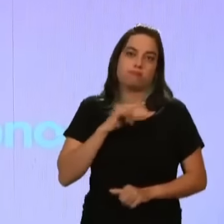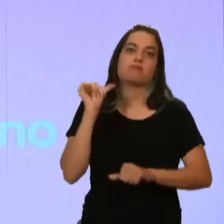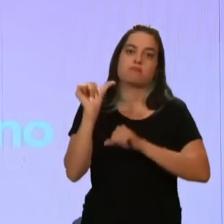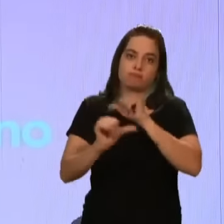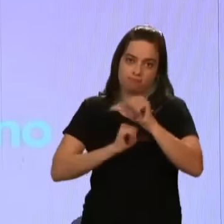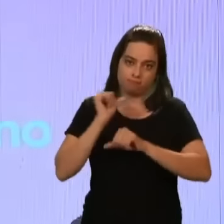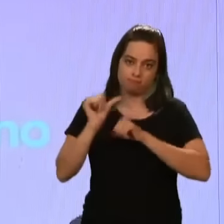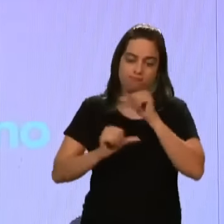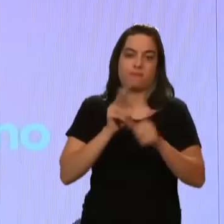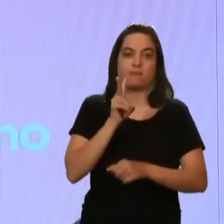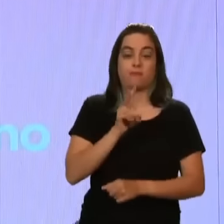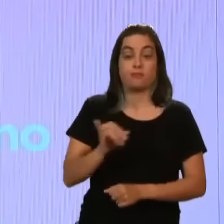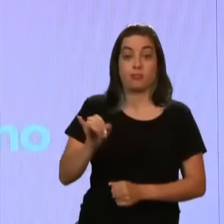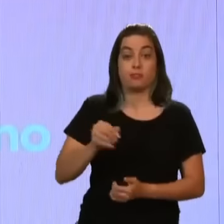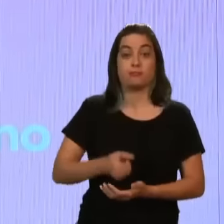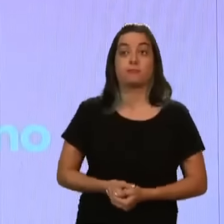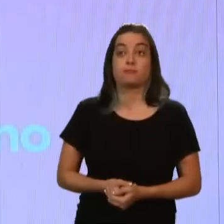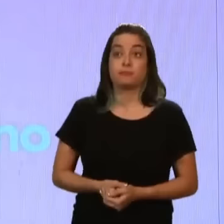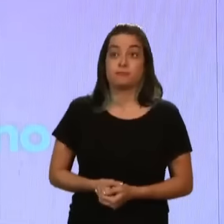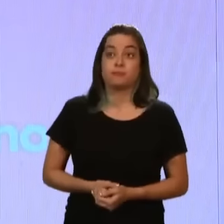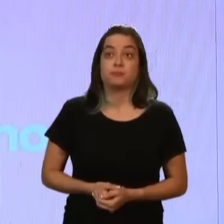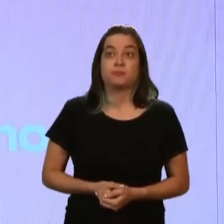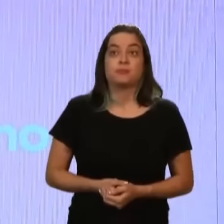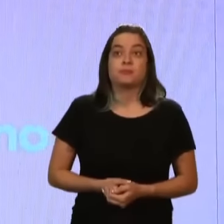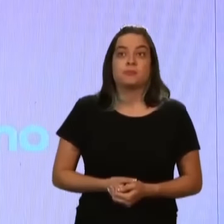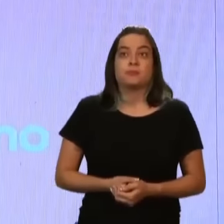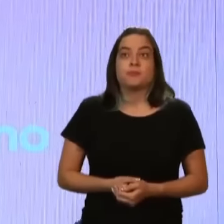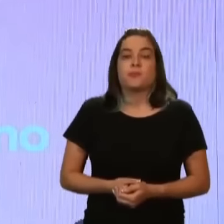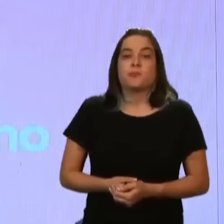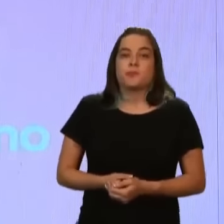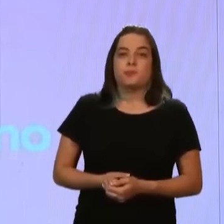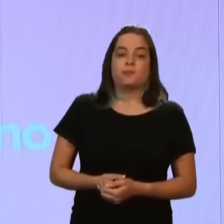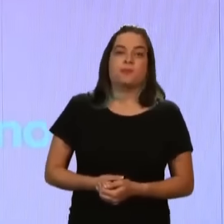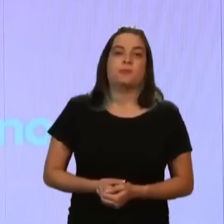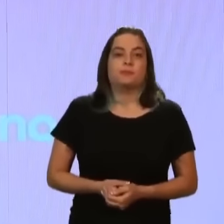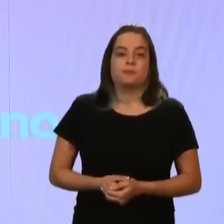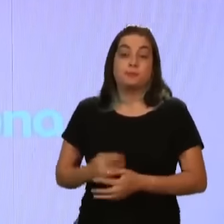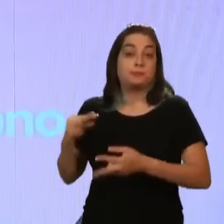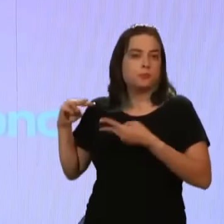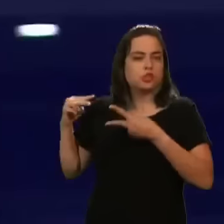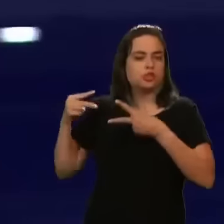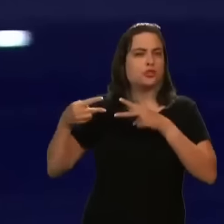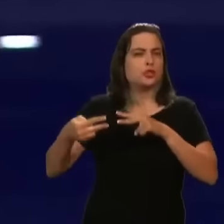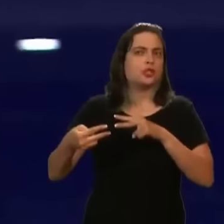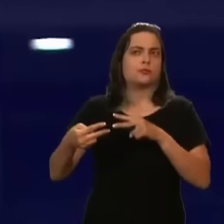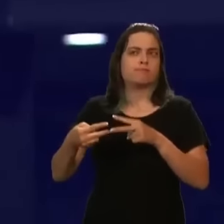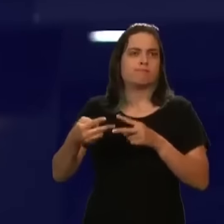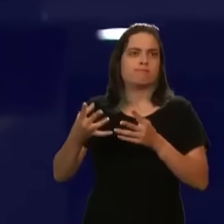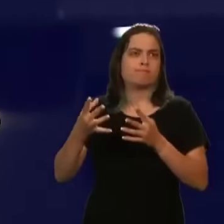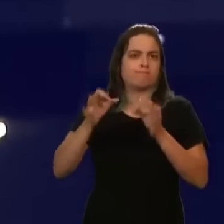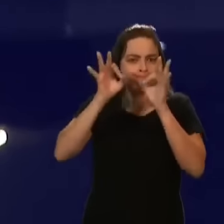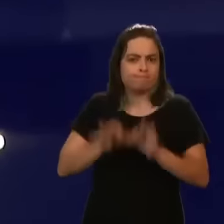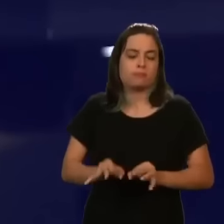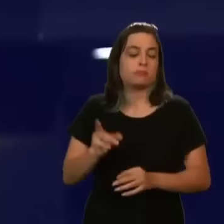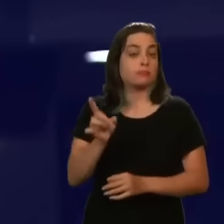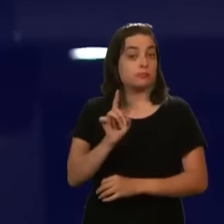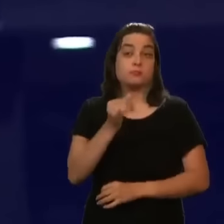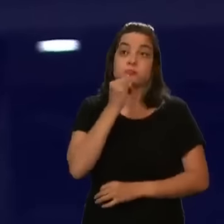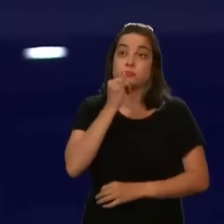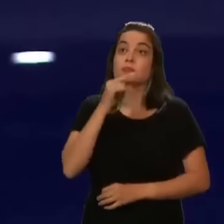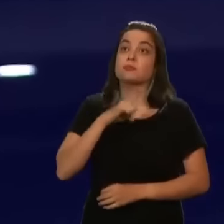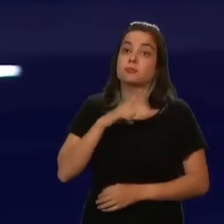alteração genética. Fechei esse parênteses. Os genes também não são determinantes. Por exemplo, às vezes você tem